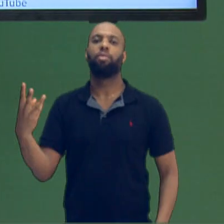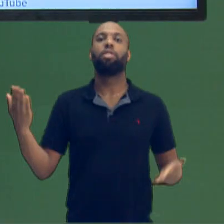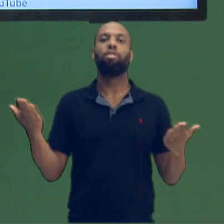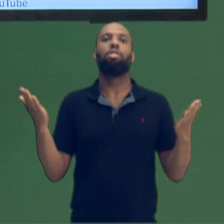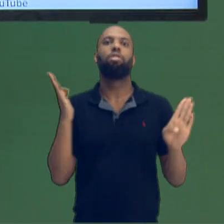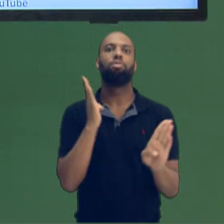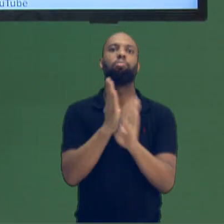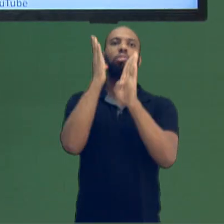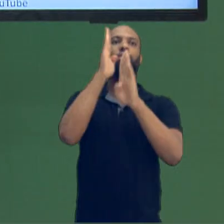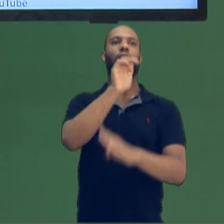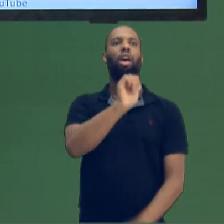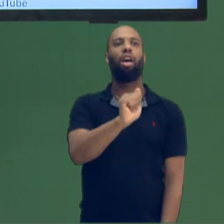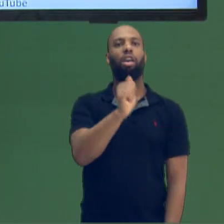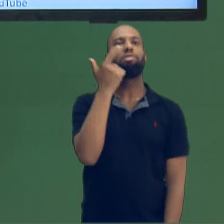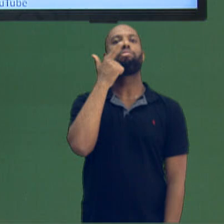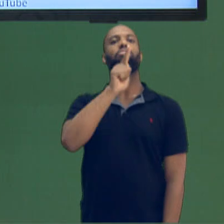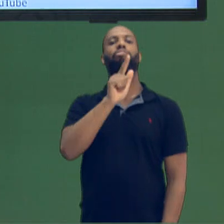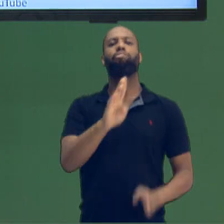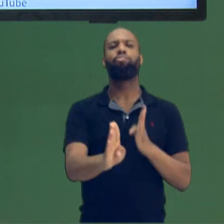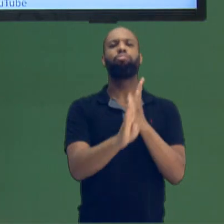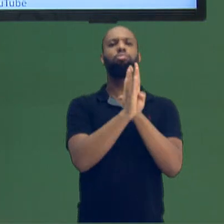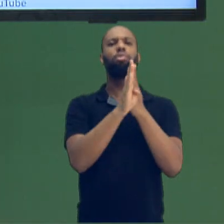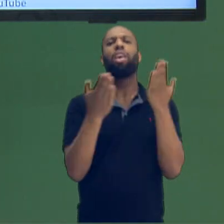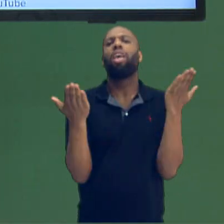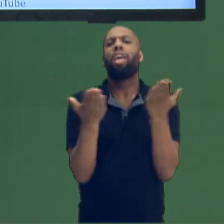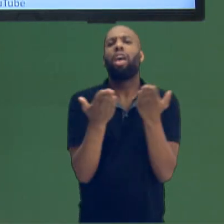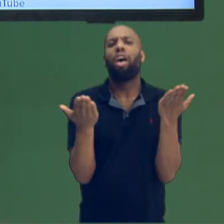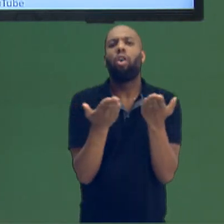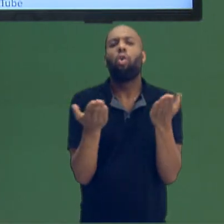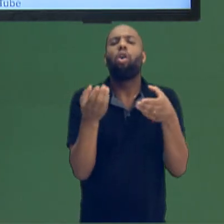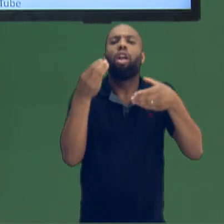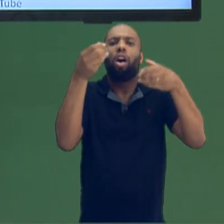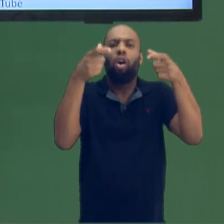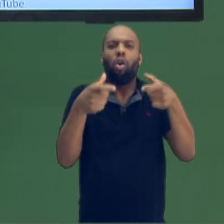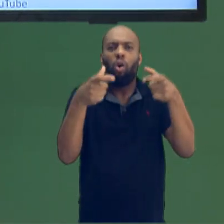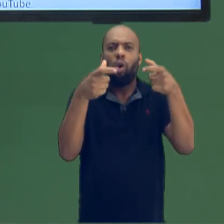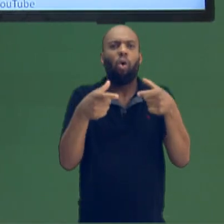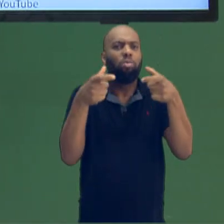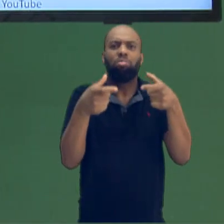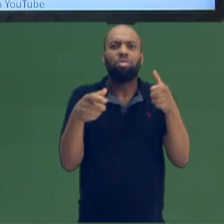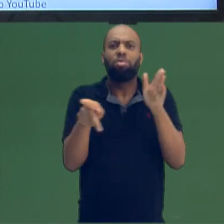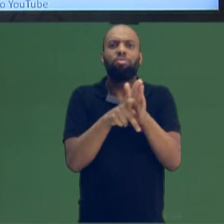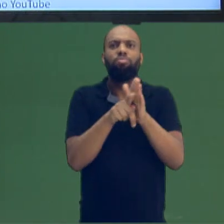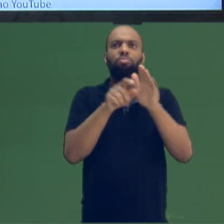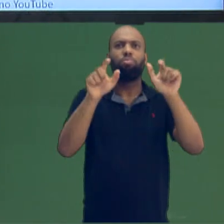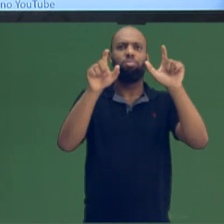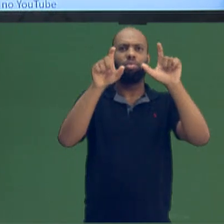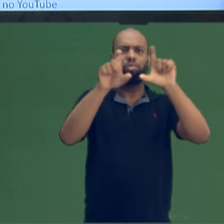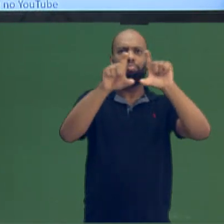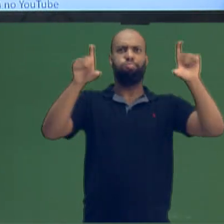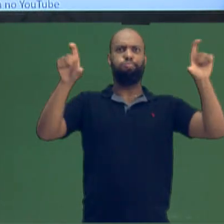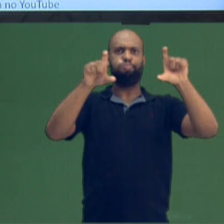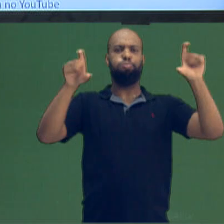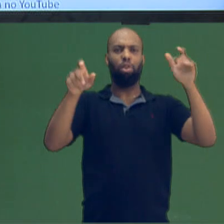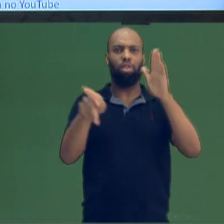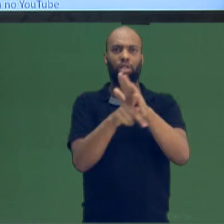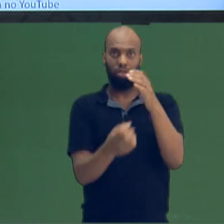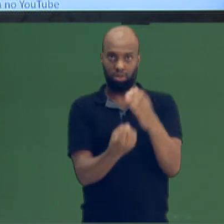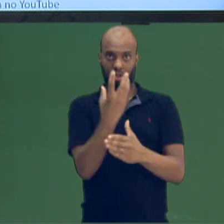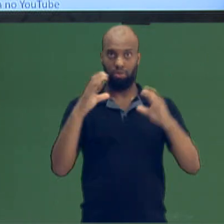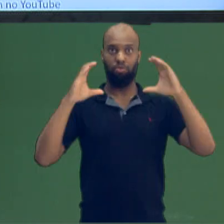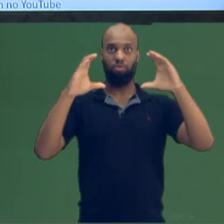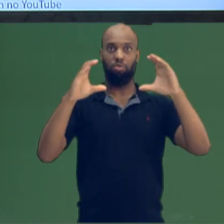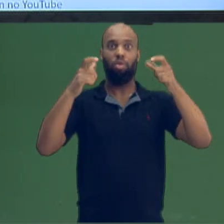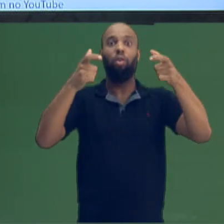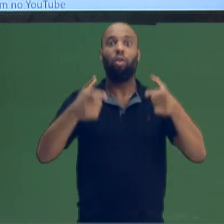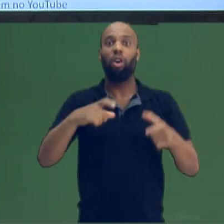Descobrimos o coeficiente angular. E aonde que está o nosso coeficiente angular dentro da nossa lei de formação da função? Então, vamos ver, ó. Aonde que